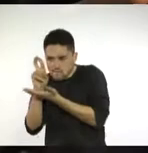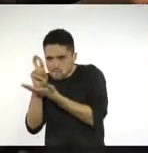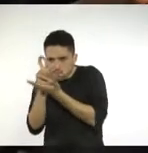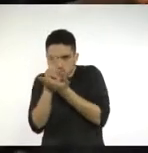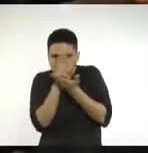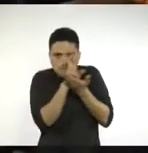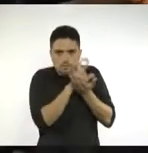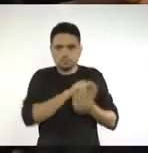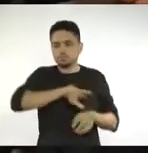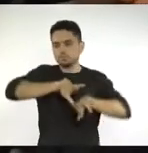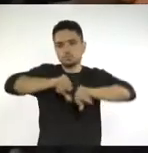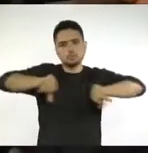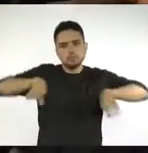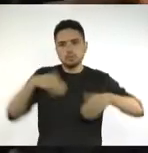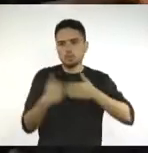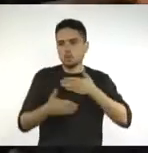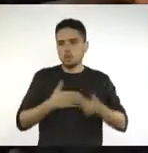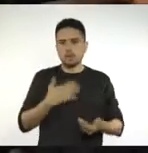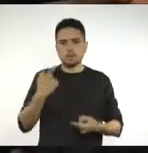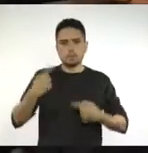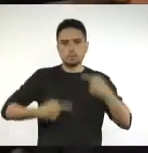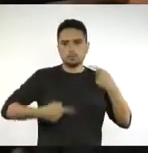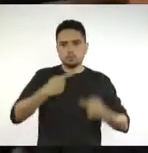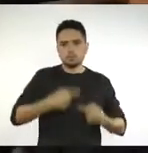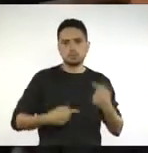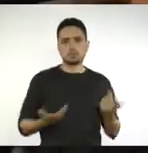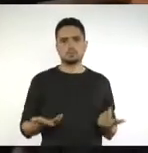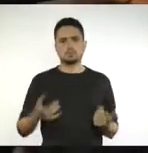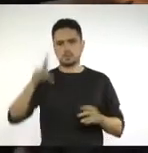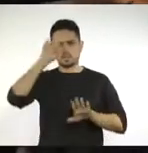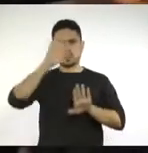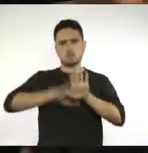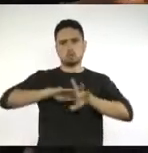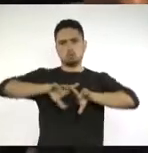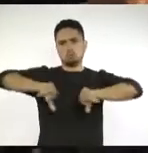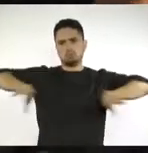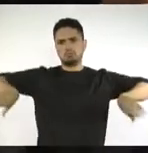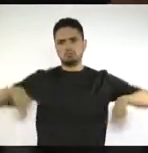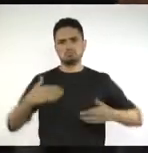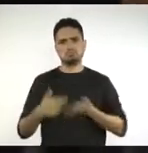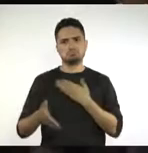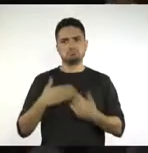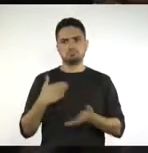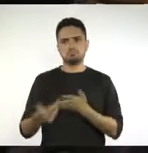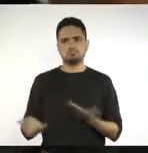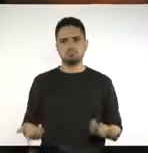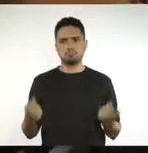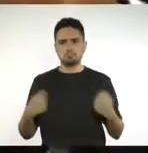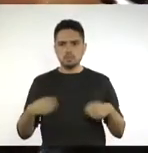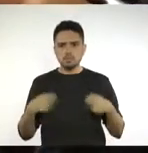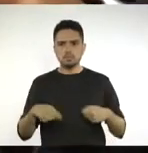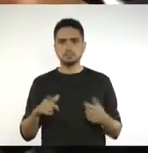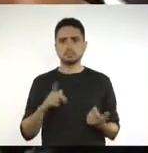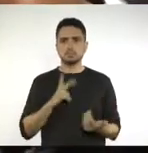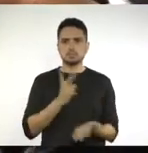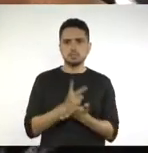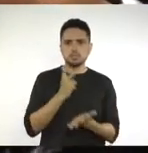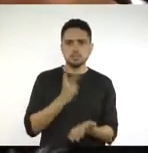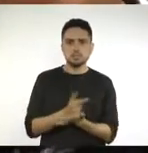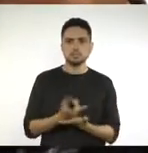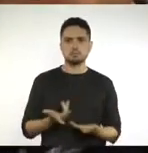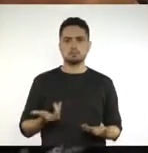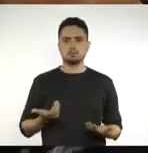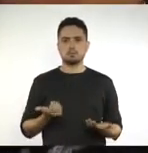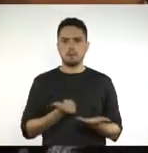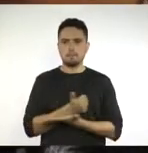político, na atual conjuntura, independente do viés ideológico que defenda, tem que pugnar sempre pelo princípio basilar